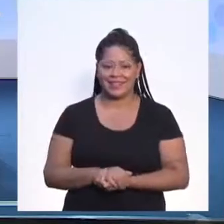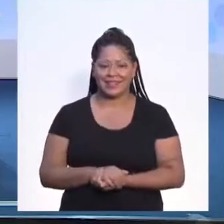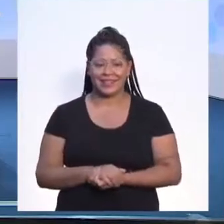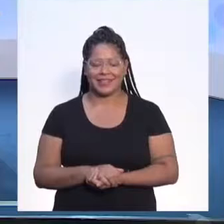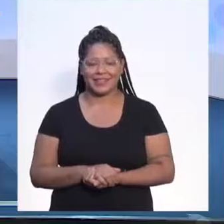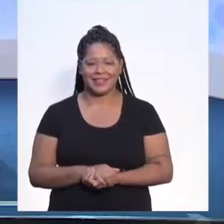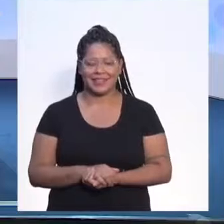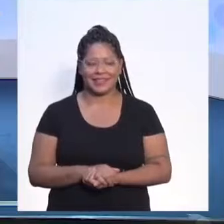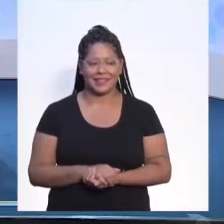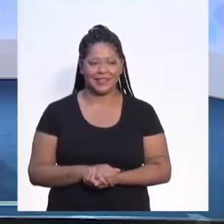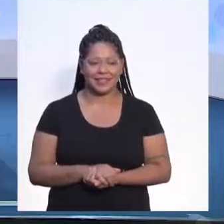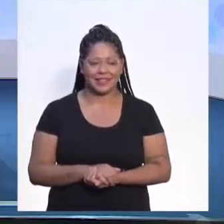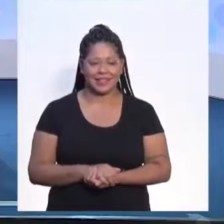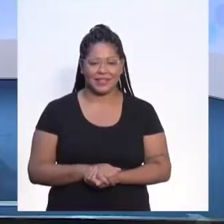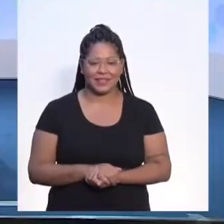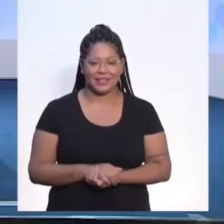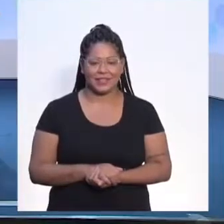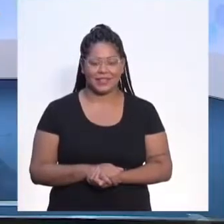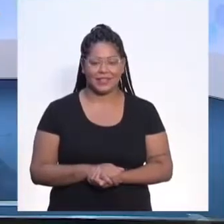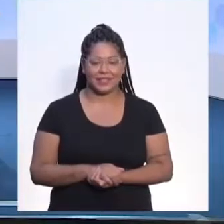Professora Débora.